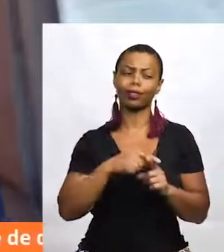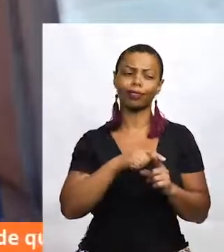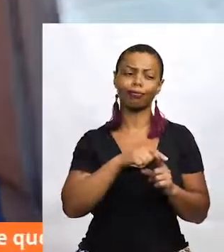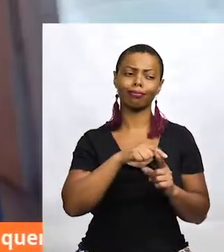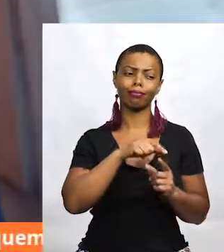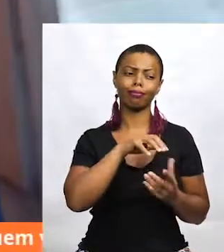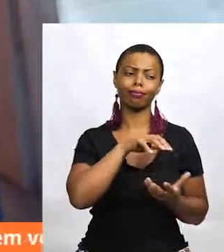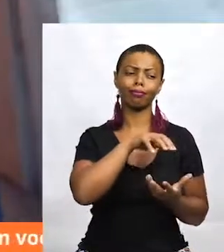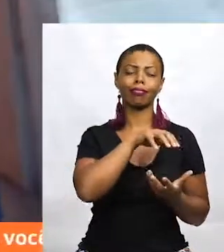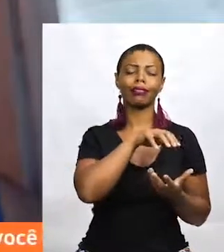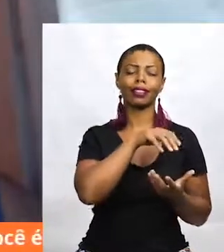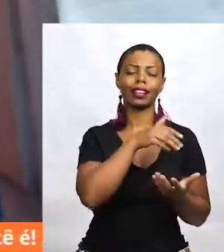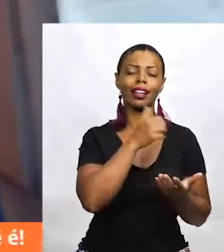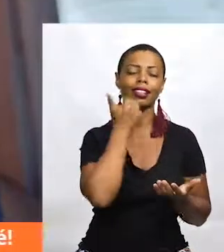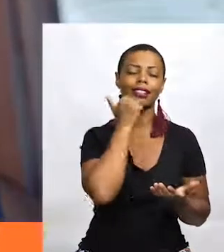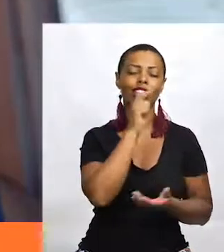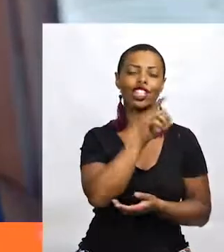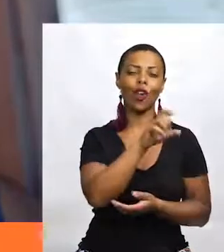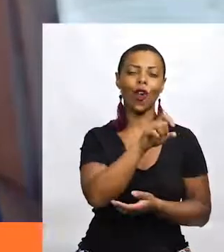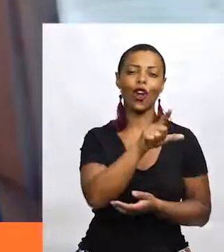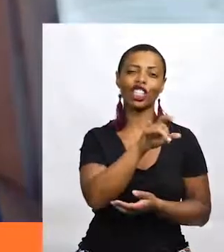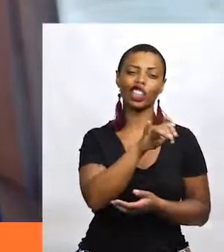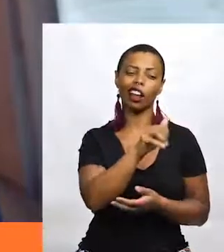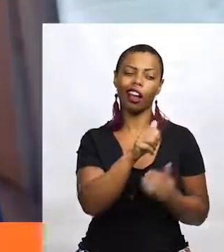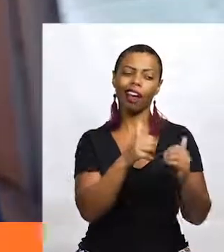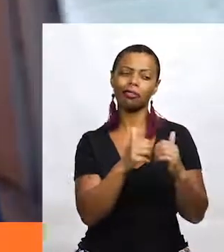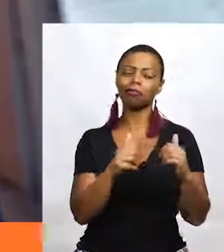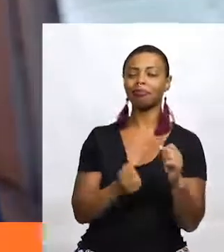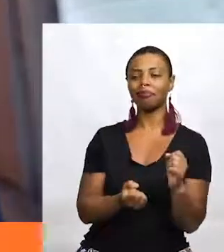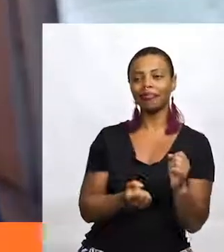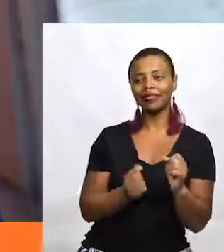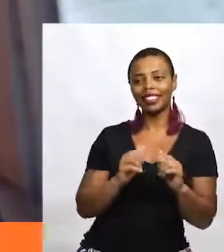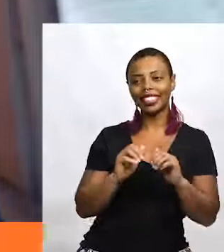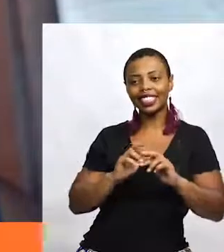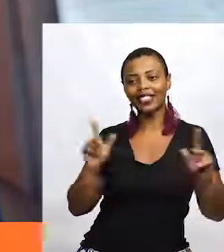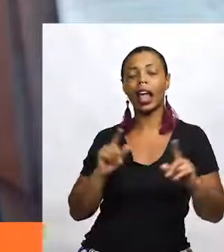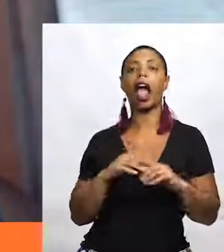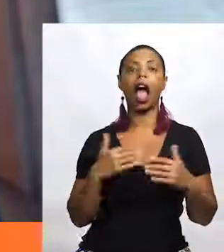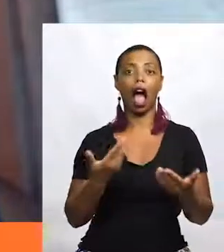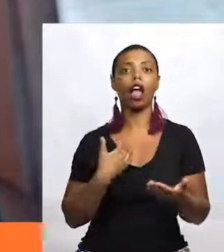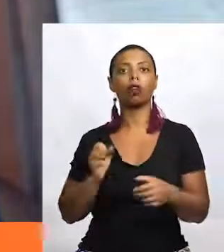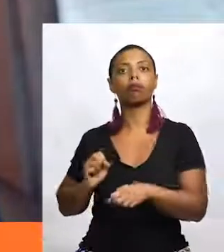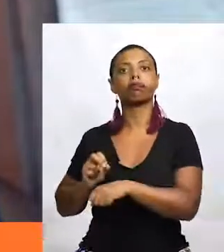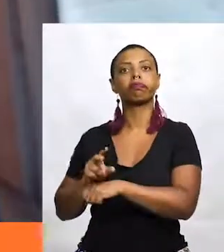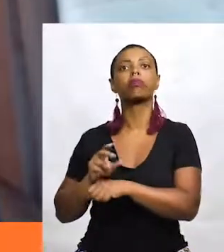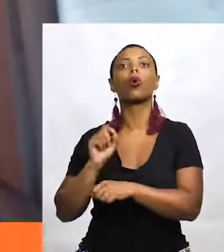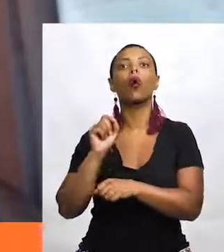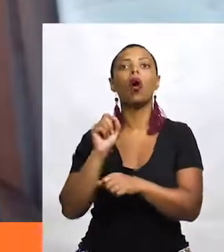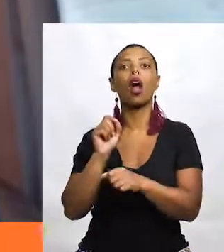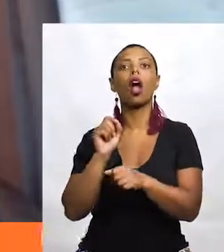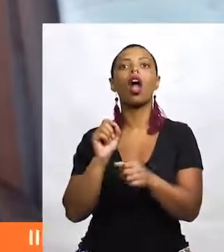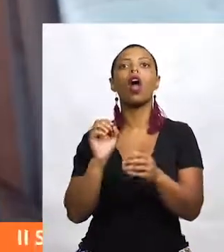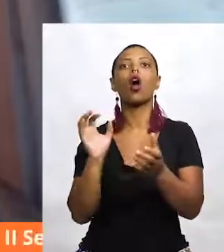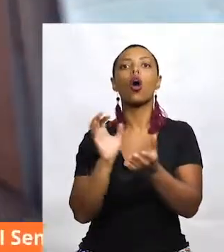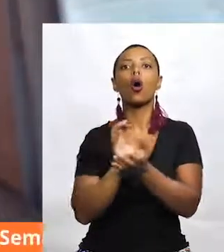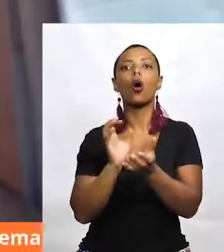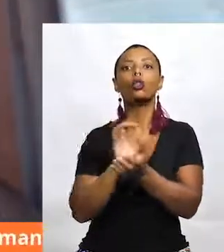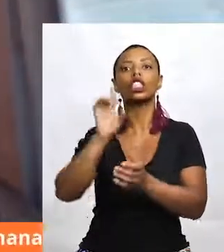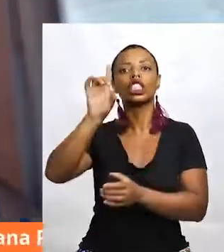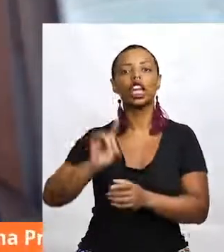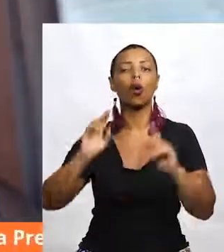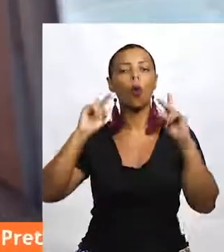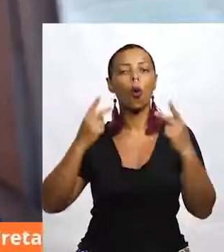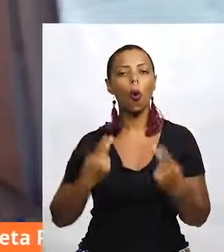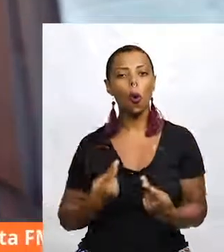parte. E aí que eu propus a fundação da Comissão de Direitos Humanos do Instituto de Geociências para ajudar ou tentar